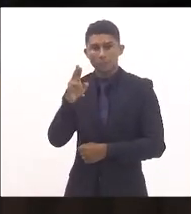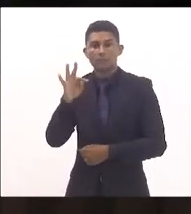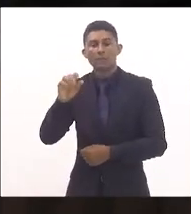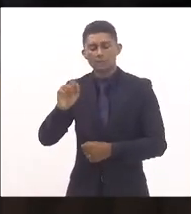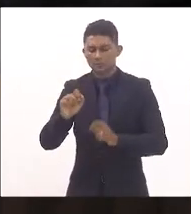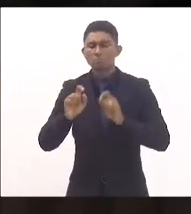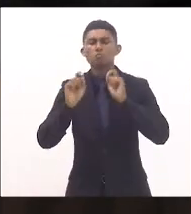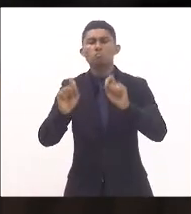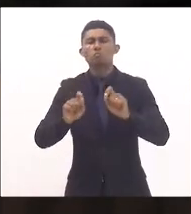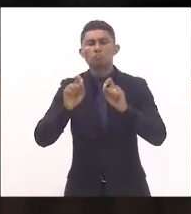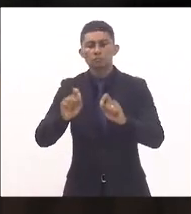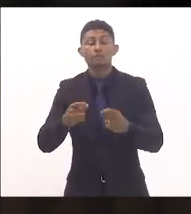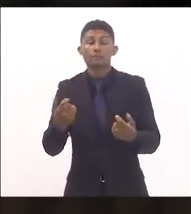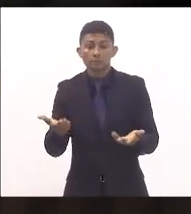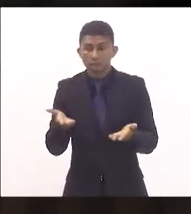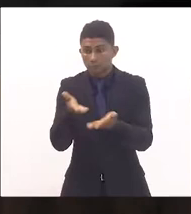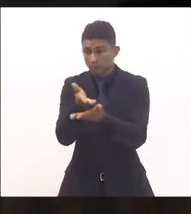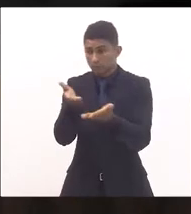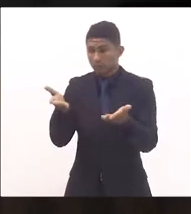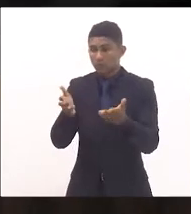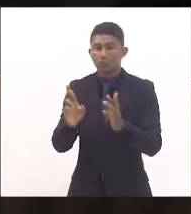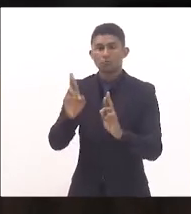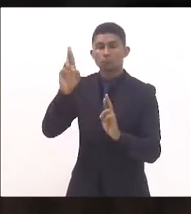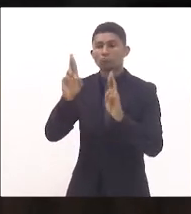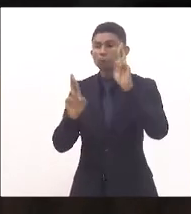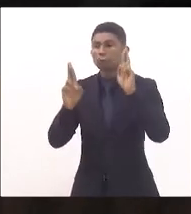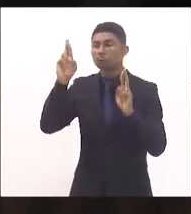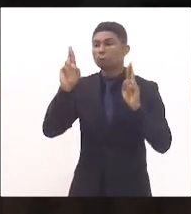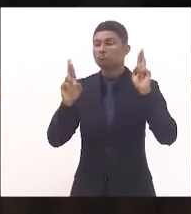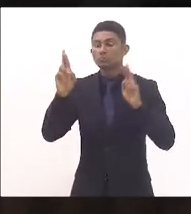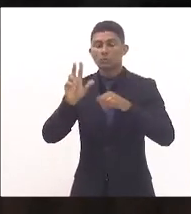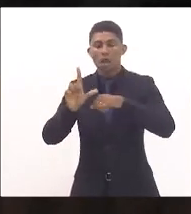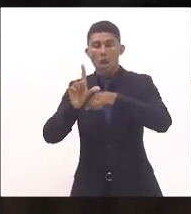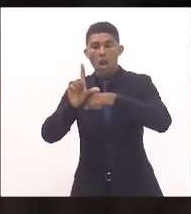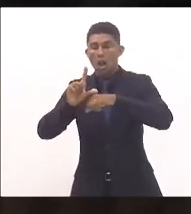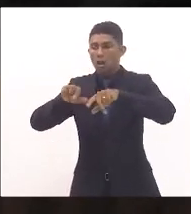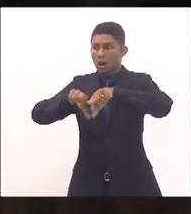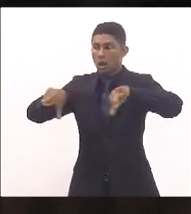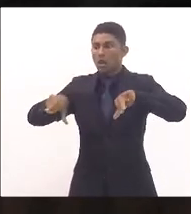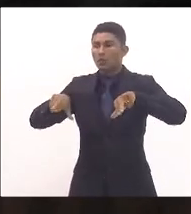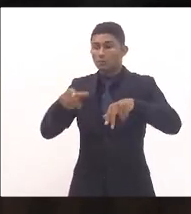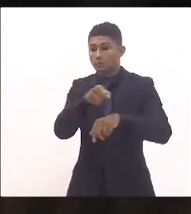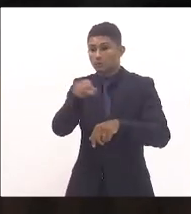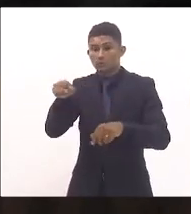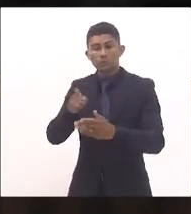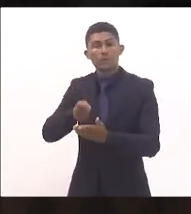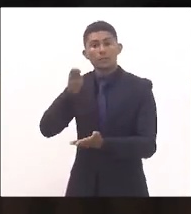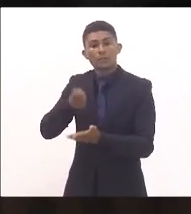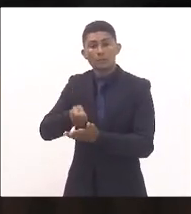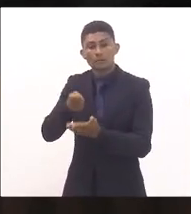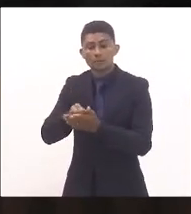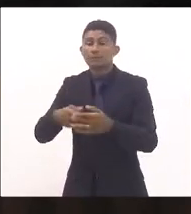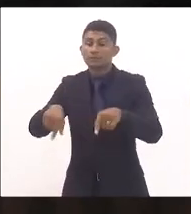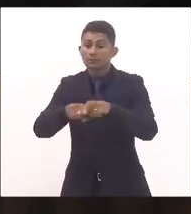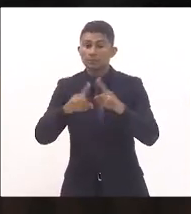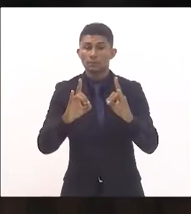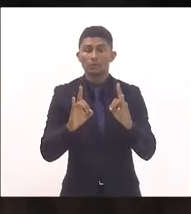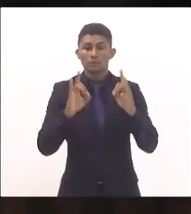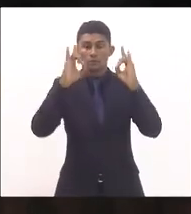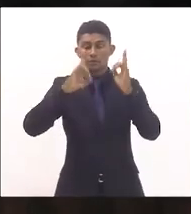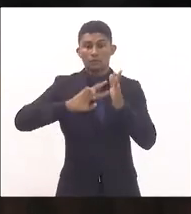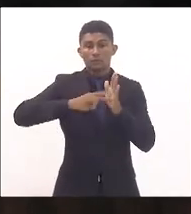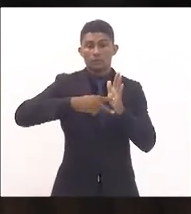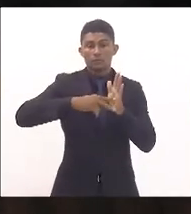a obrigatoriedade dos proprietários ou responsáveis por estabelecimentos comerciais, bem como síndico dos condomínios proprietários de